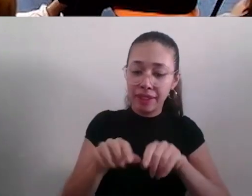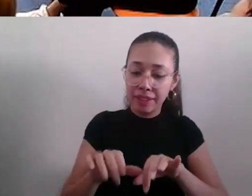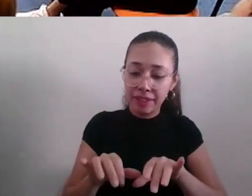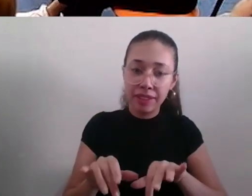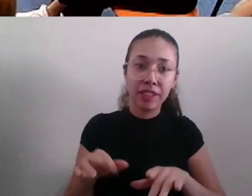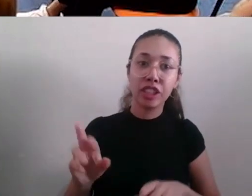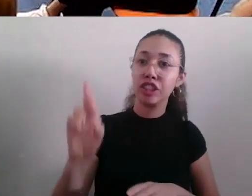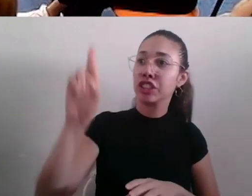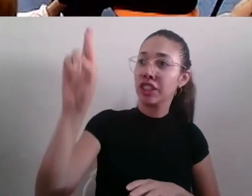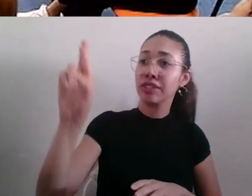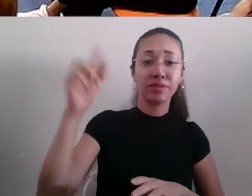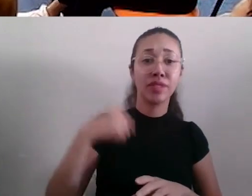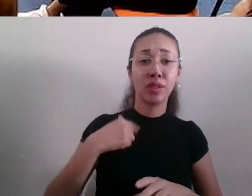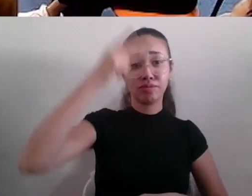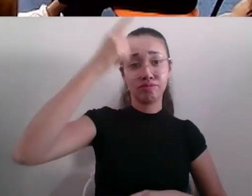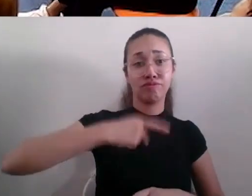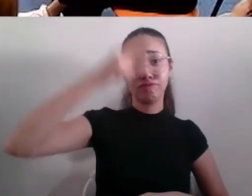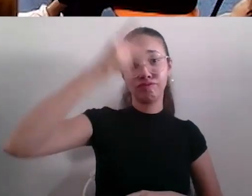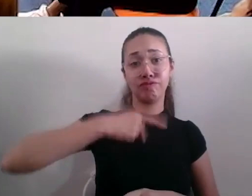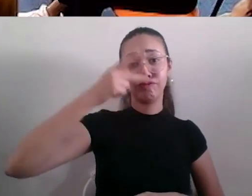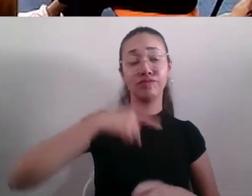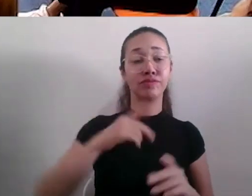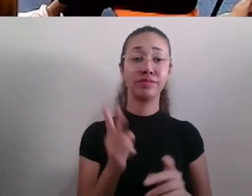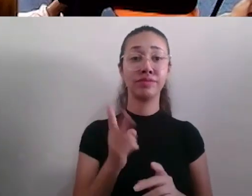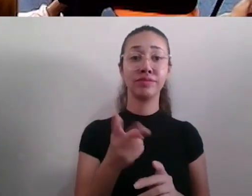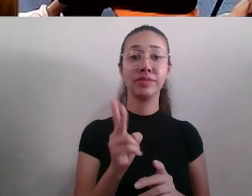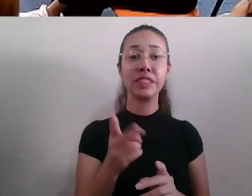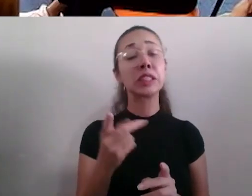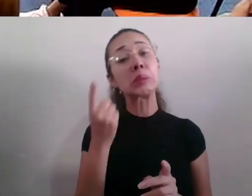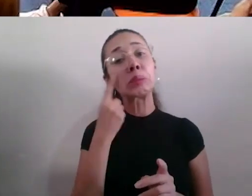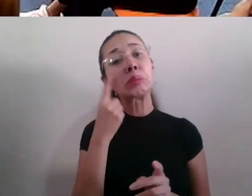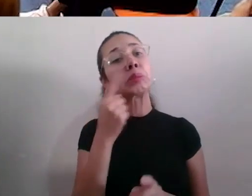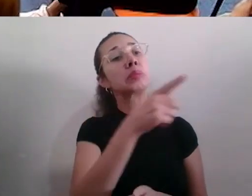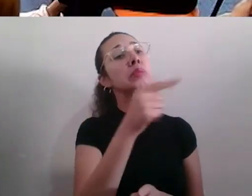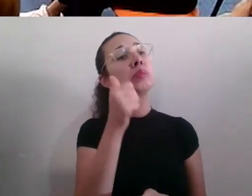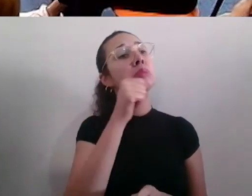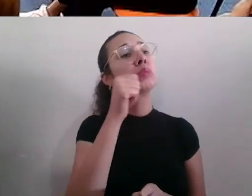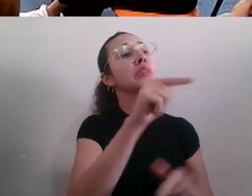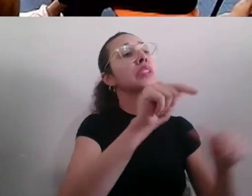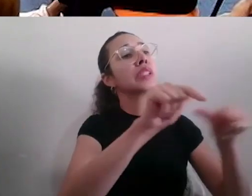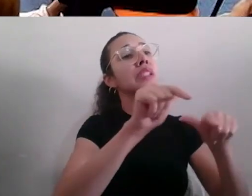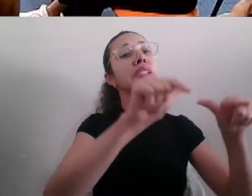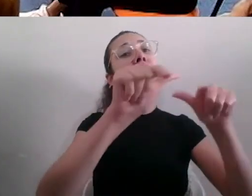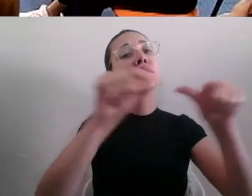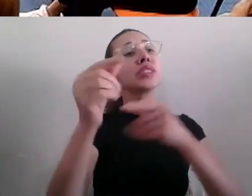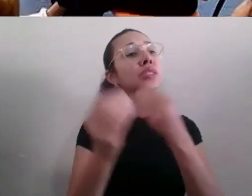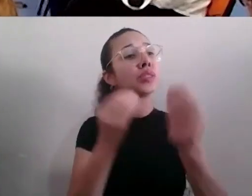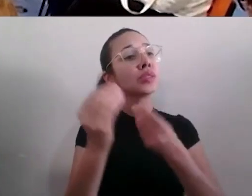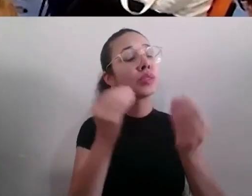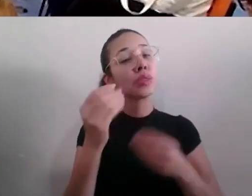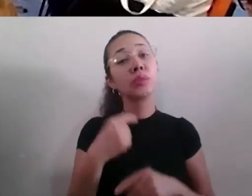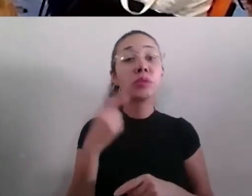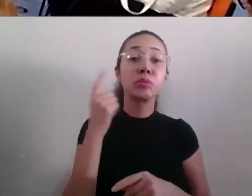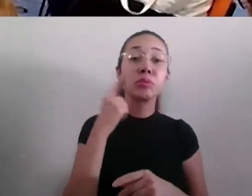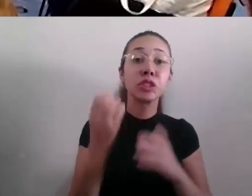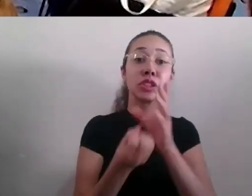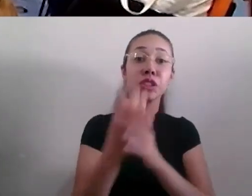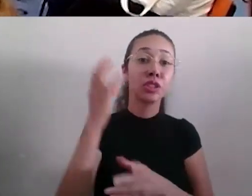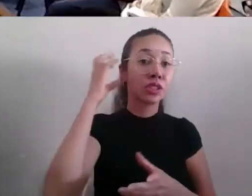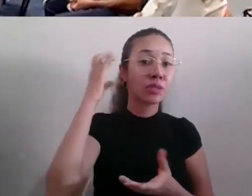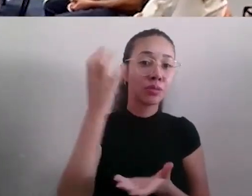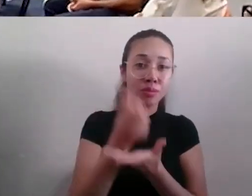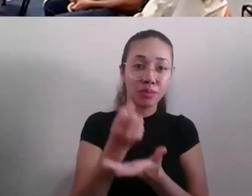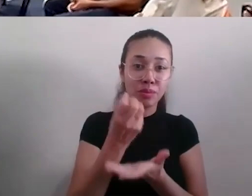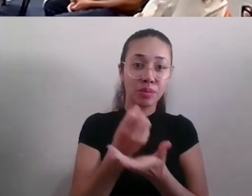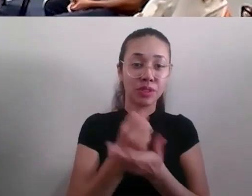sempre fui autônoma, e eu queria muito saber como é que era a vida das outras mulheres nas outras profissões. Então, a gente fez esse podcast e teve uma vez que a Paulinha estava fazendo